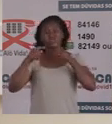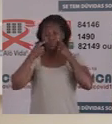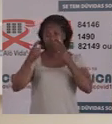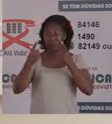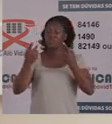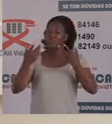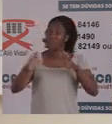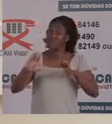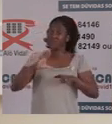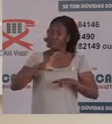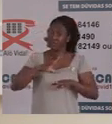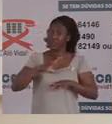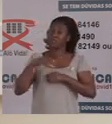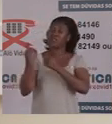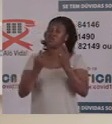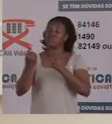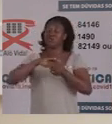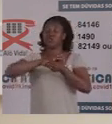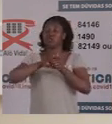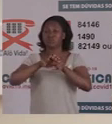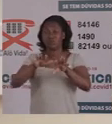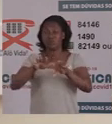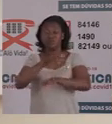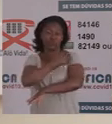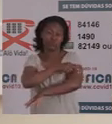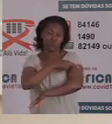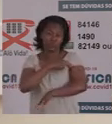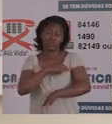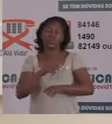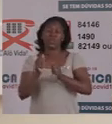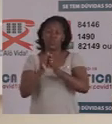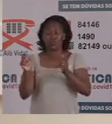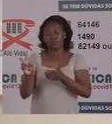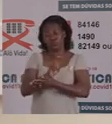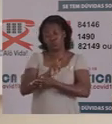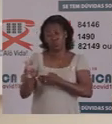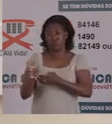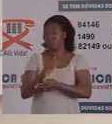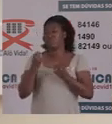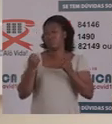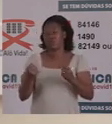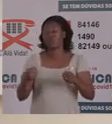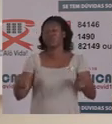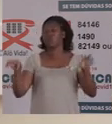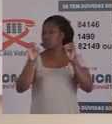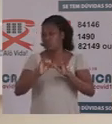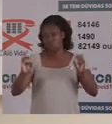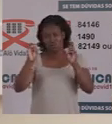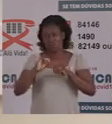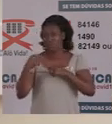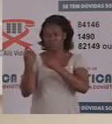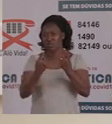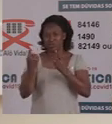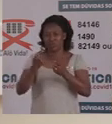Covid-19 nas unidades sanitárias, e temos o conforto de, até agora, a vigilância ativa não ter ainda detectado nenhum caso